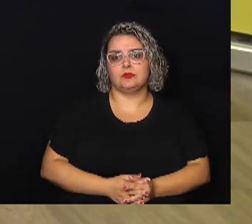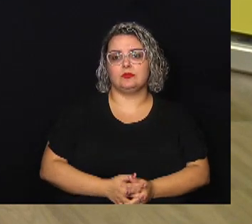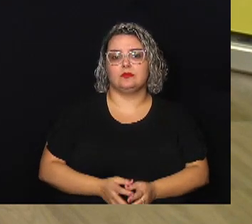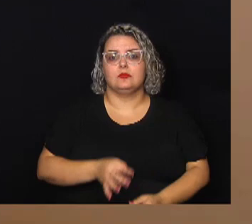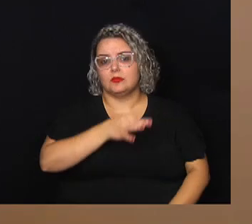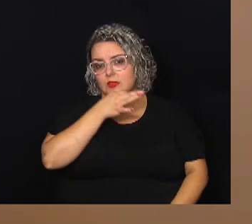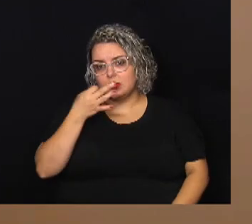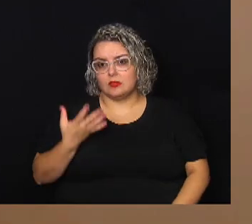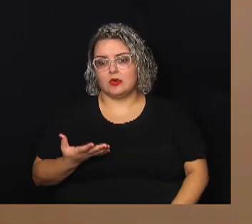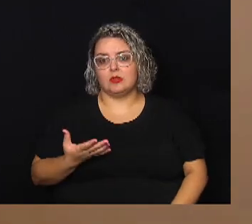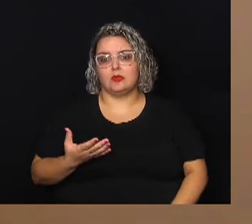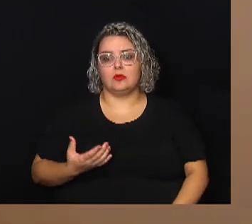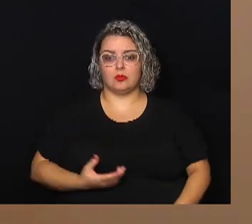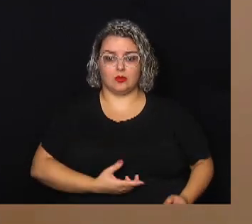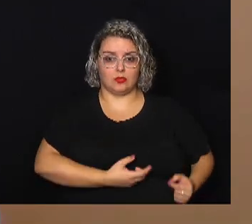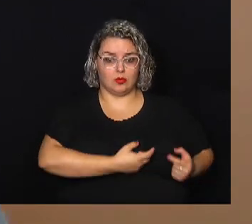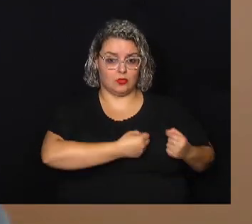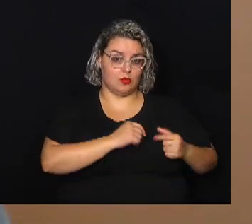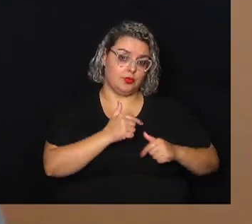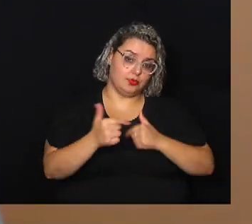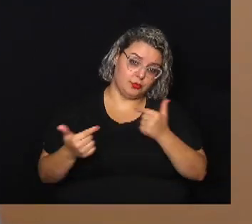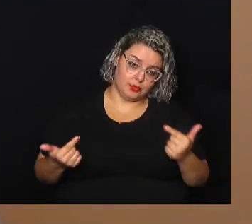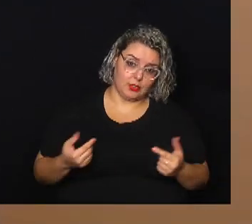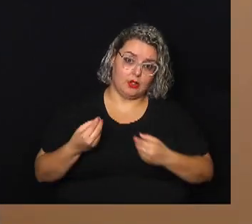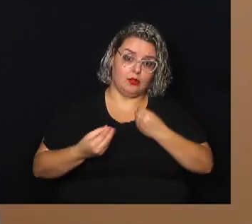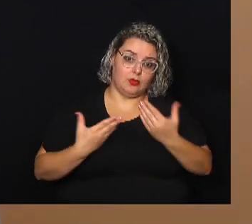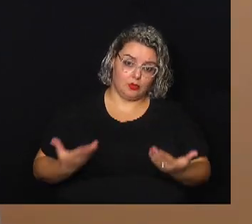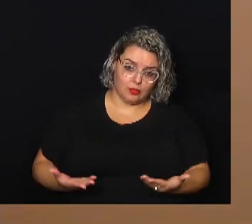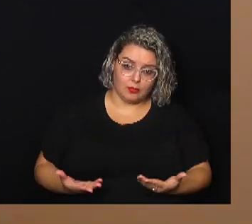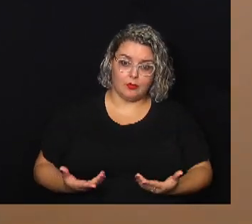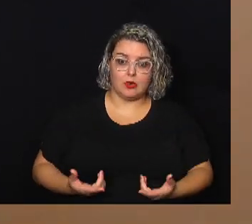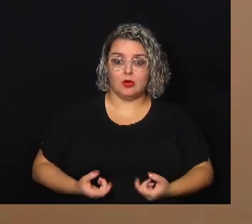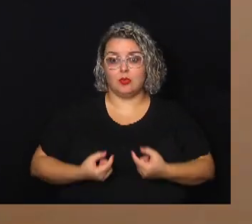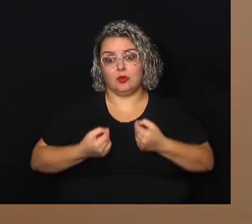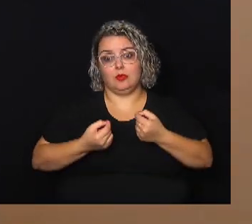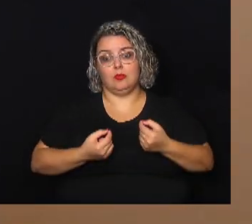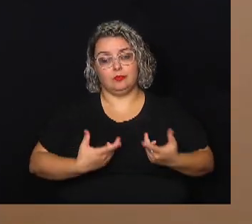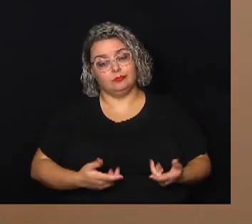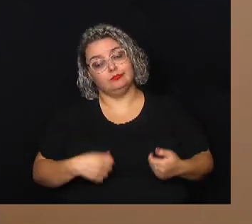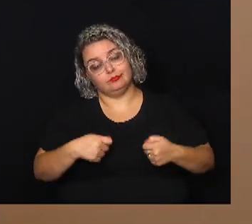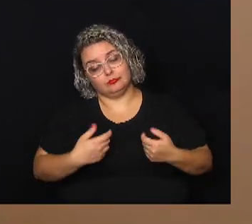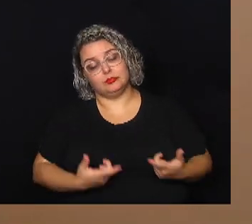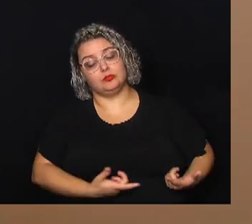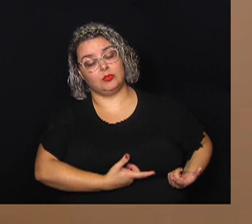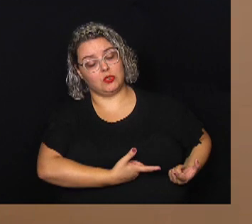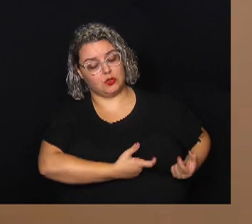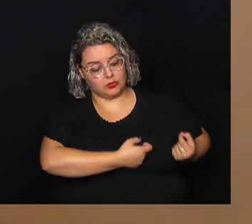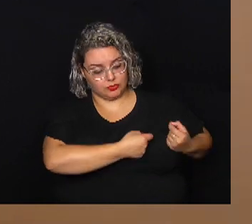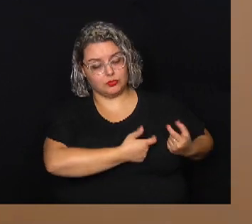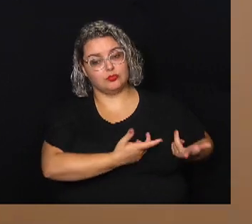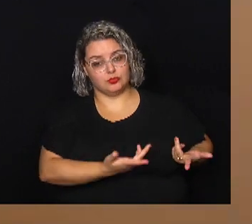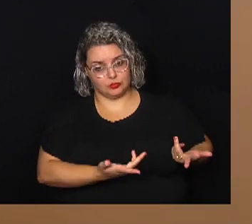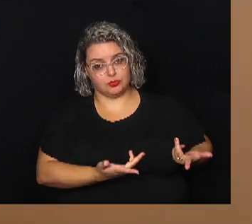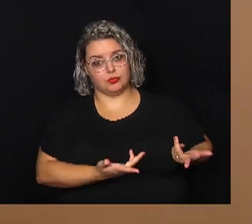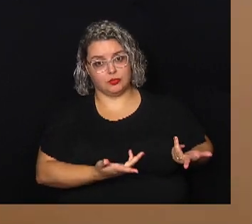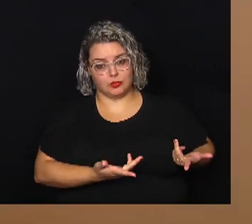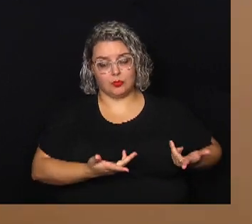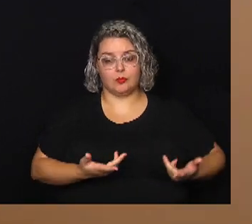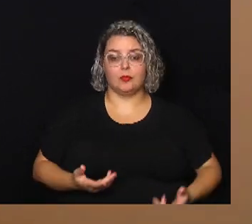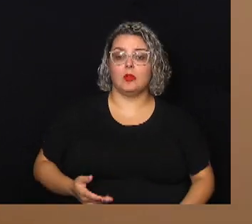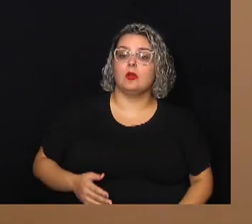Perfeito. O câncer de mama, não tem como falar sobre oncologia sem falar sobre o câncer de mama. Muitas vezes,